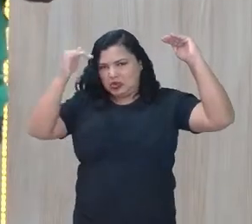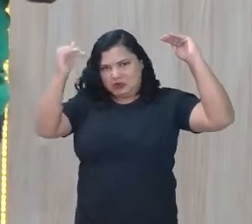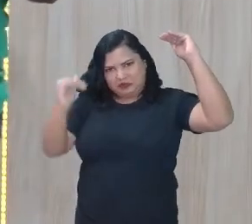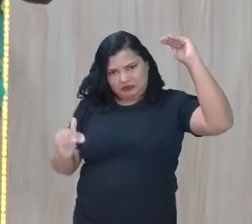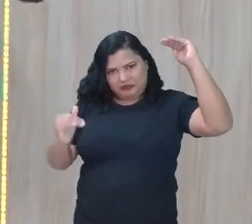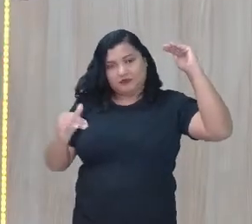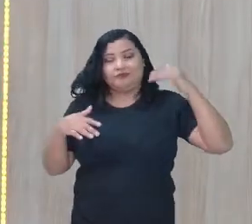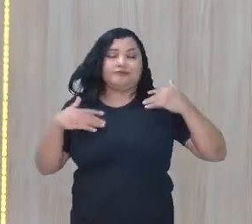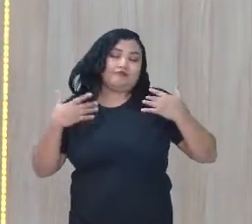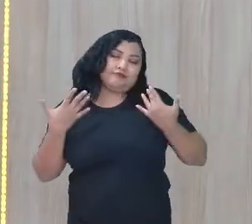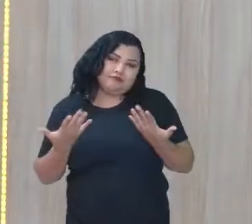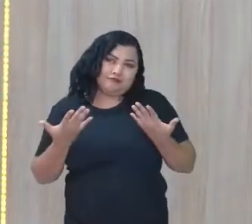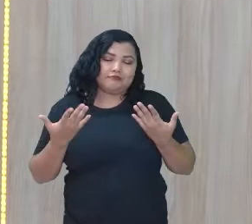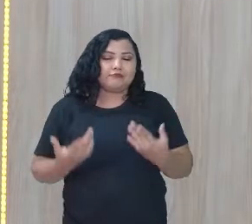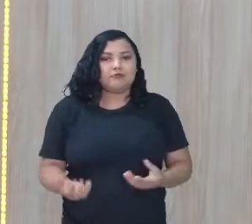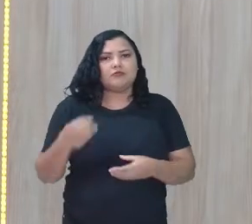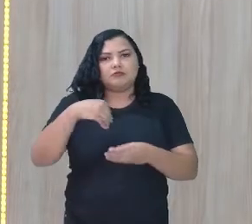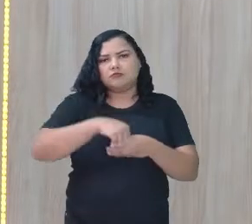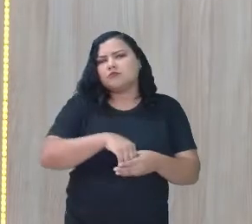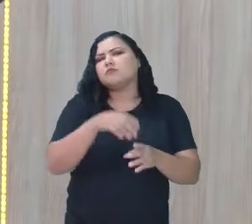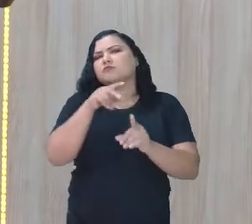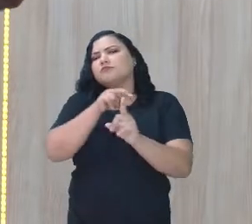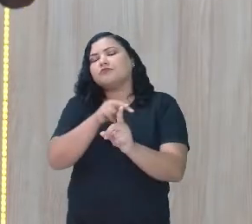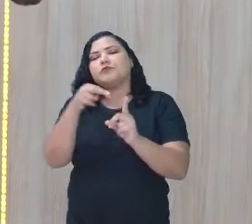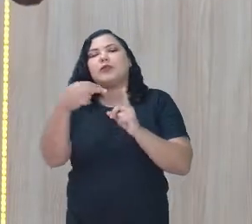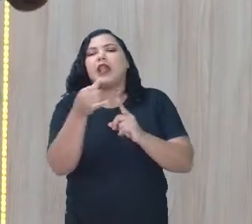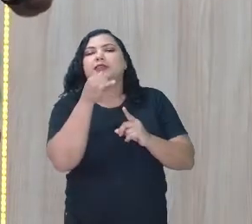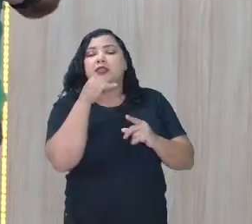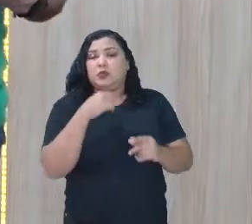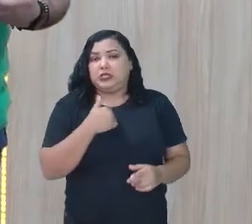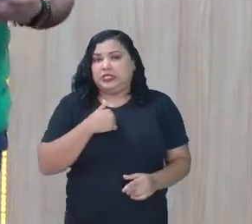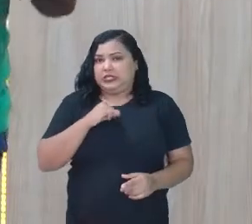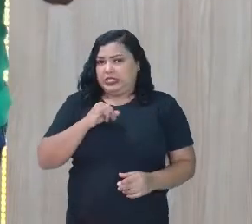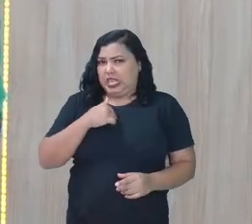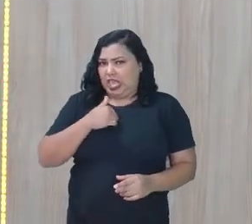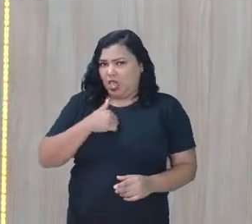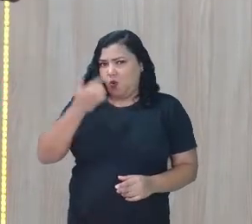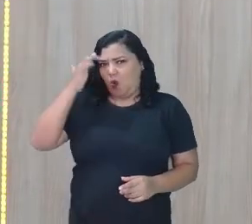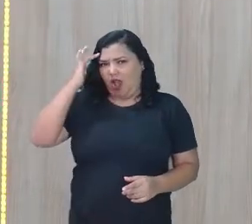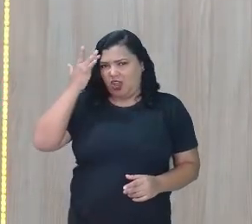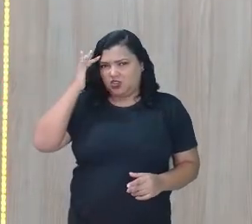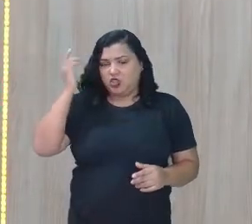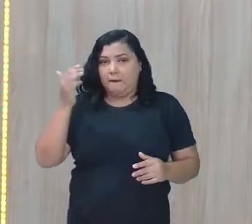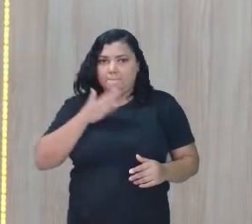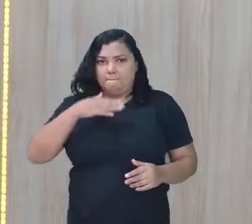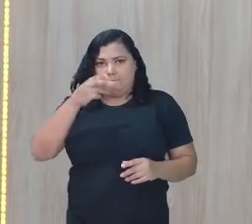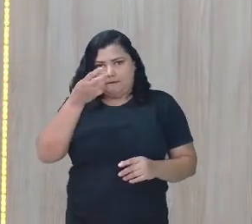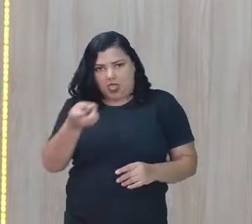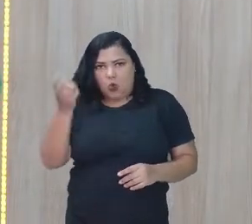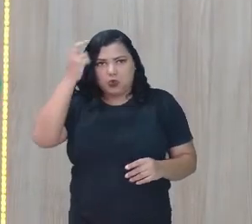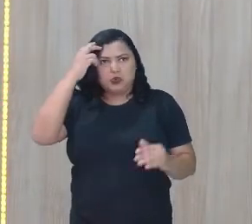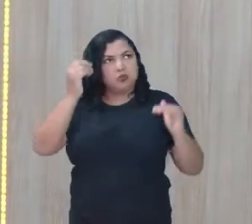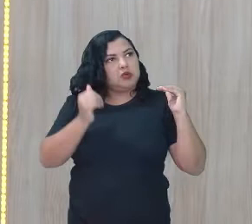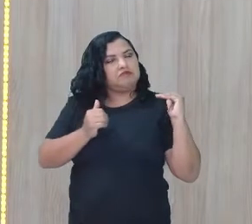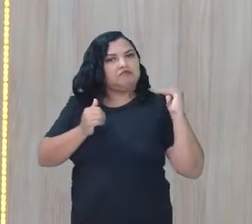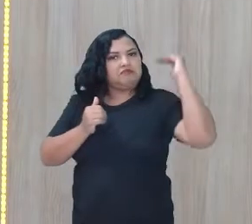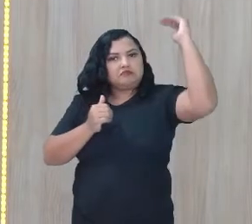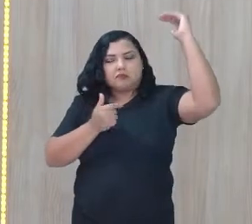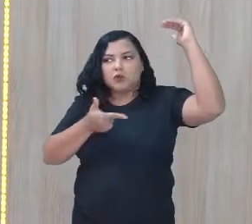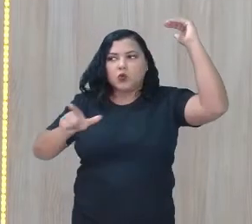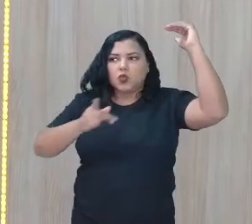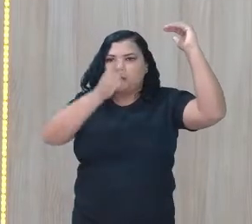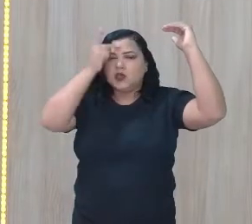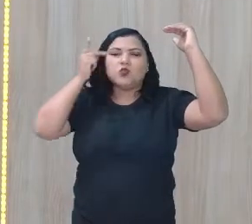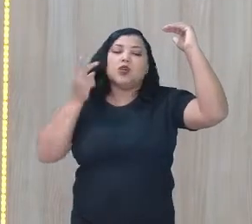dessa perspectiva, ao momento que eu considero a minha cultura superior, eu sou o civilizado, E aquele que possui